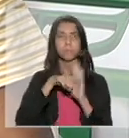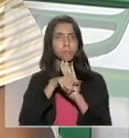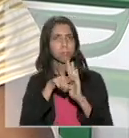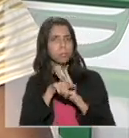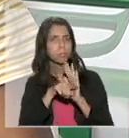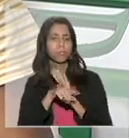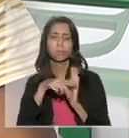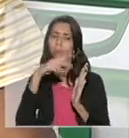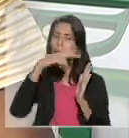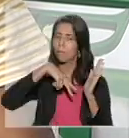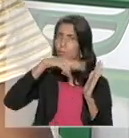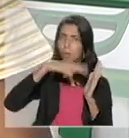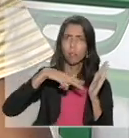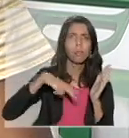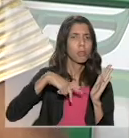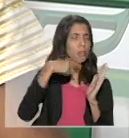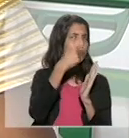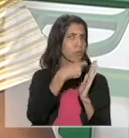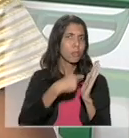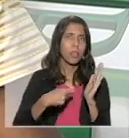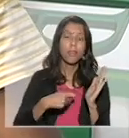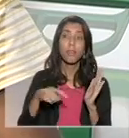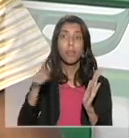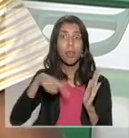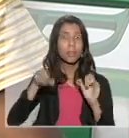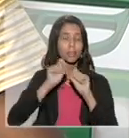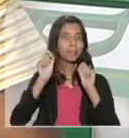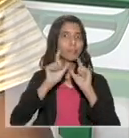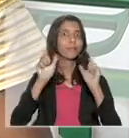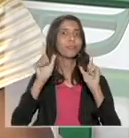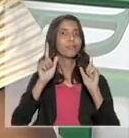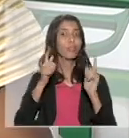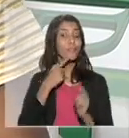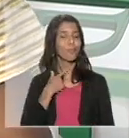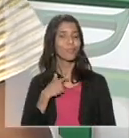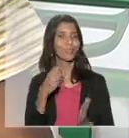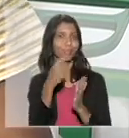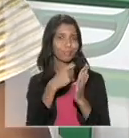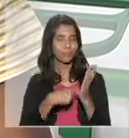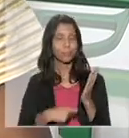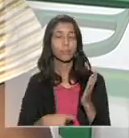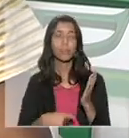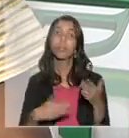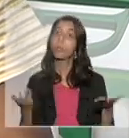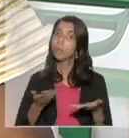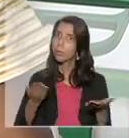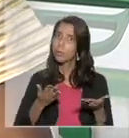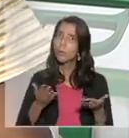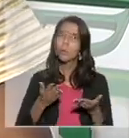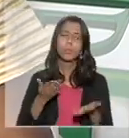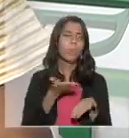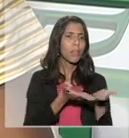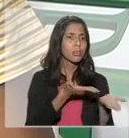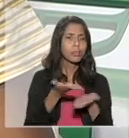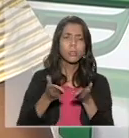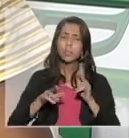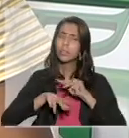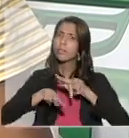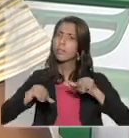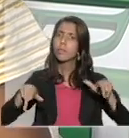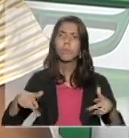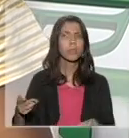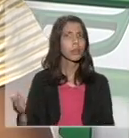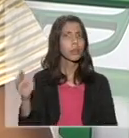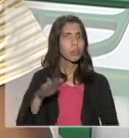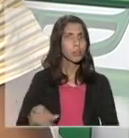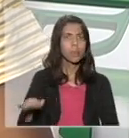estudar, pesquisar, ler, escrever, despertar o interesse de escrever, entendeu? E hoje a gente atende várias crianças,